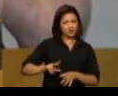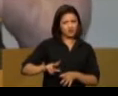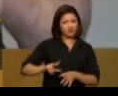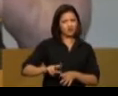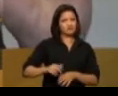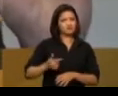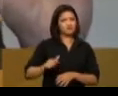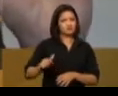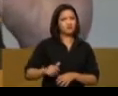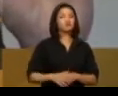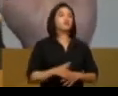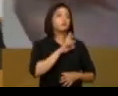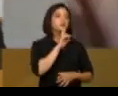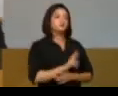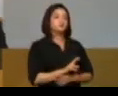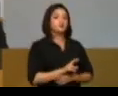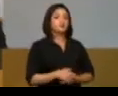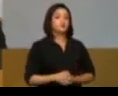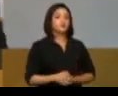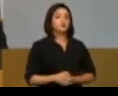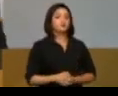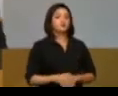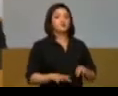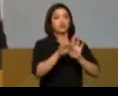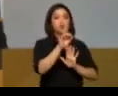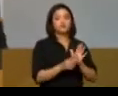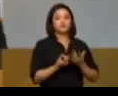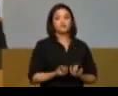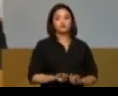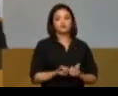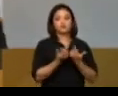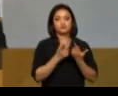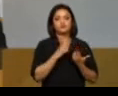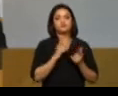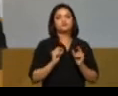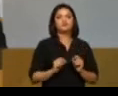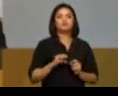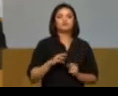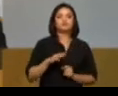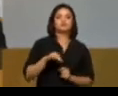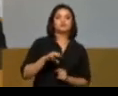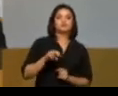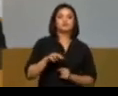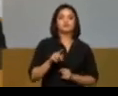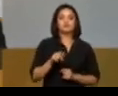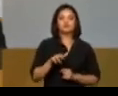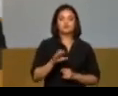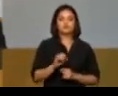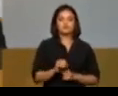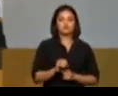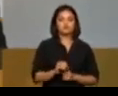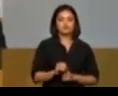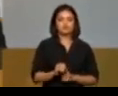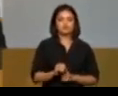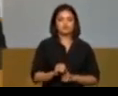provocativa. Resposta. No direito econômico, existe a figura do monopólio virtuoso.